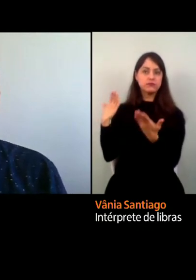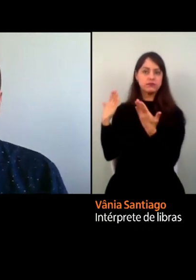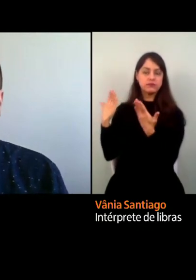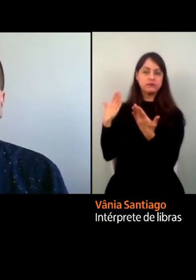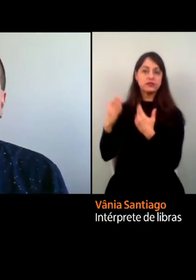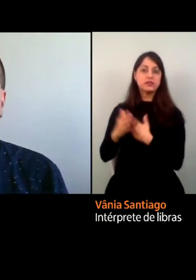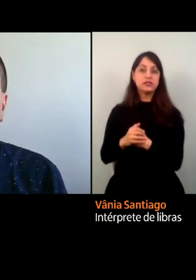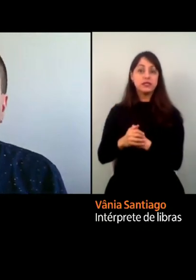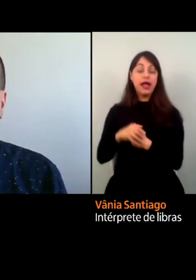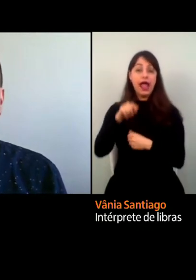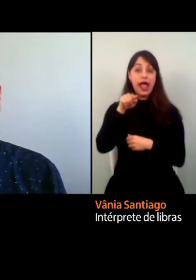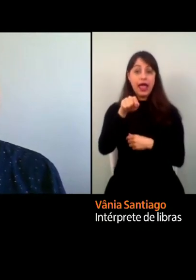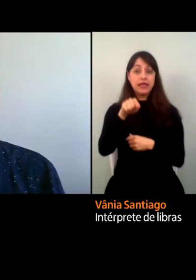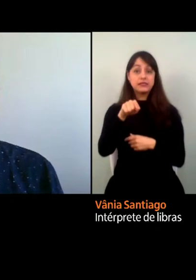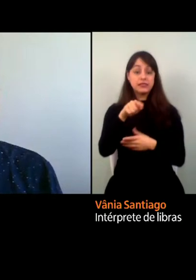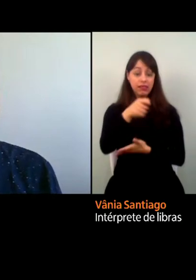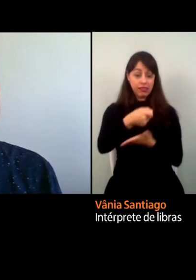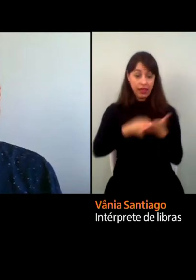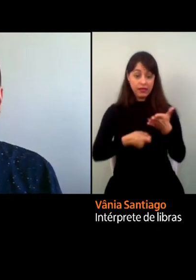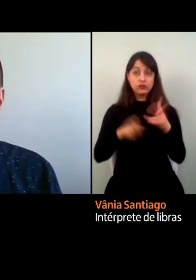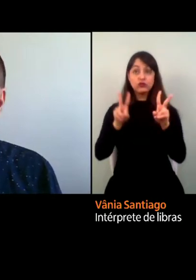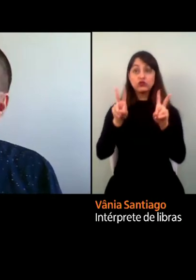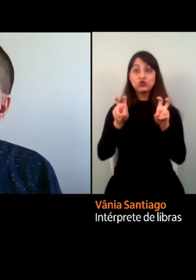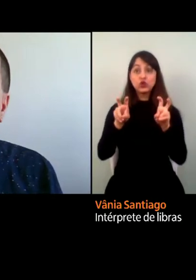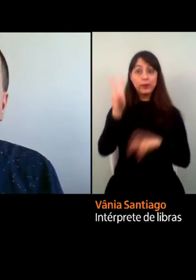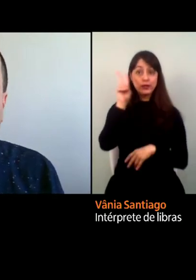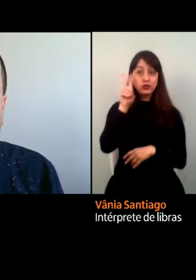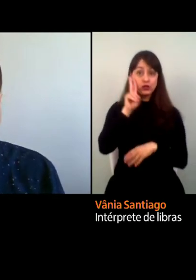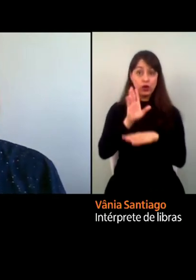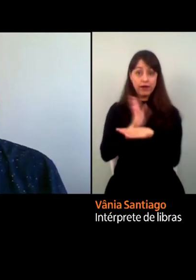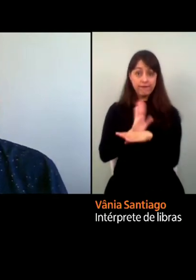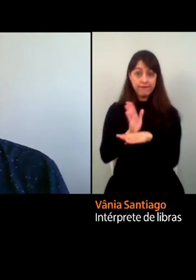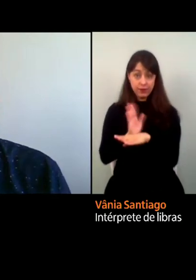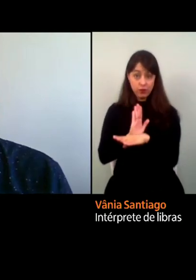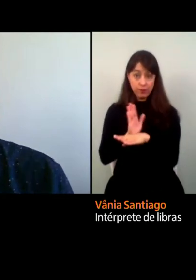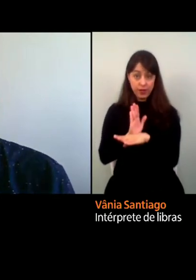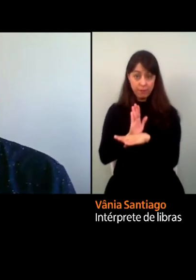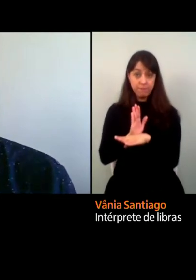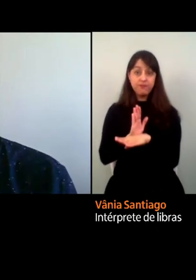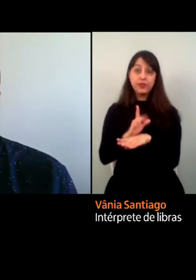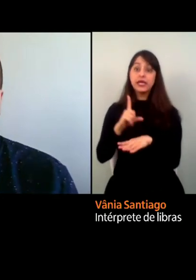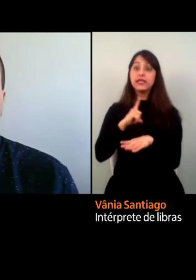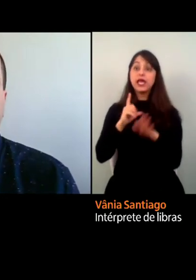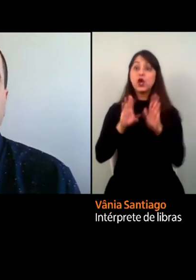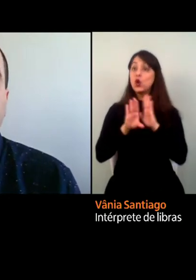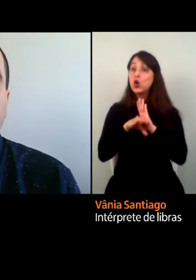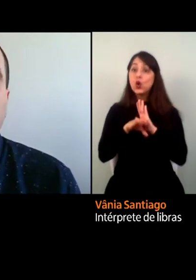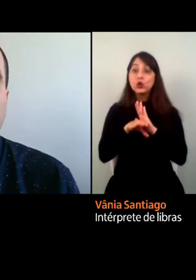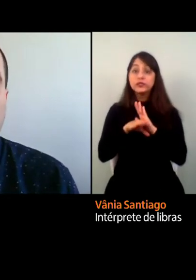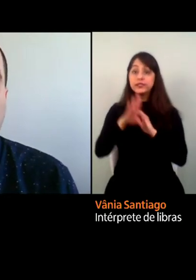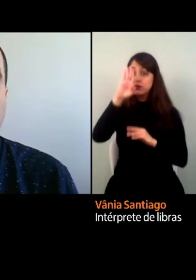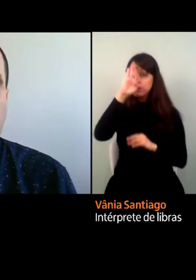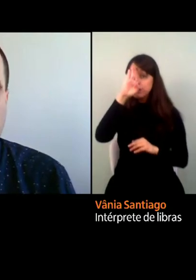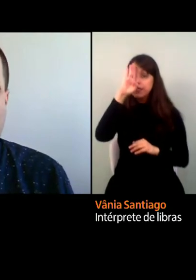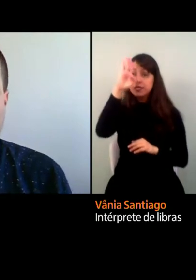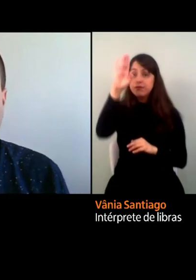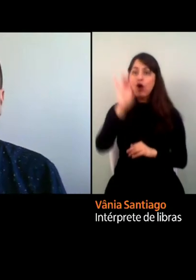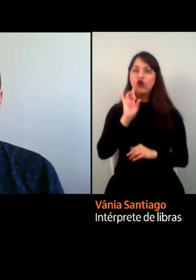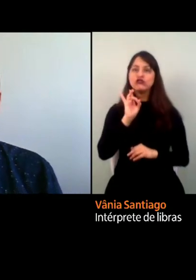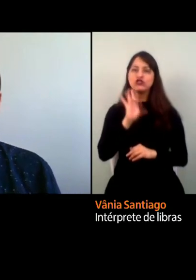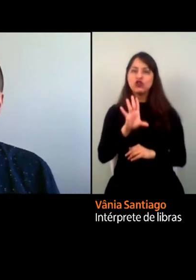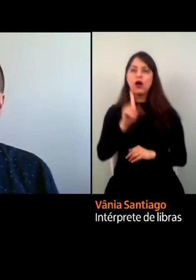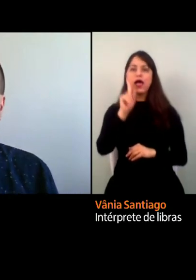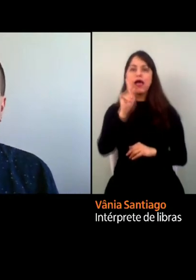Frampton procedeu a uma conceituação-chave que vai além do sistema técnico e institucional do